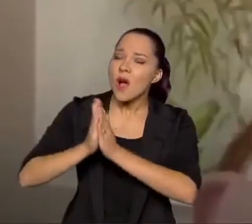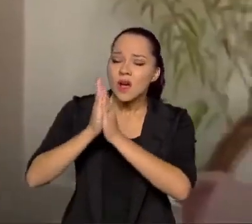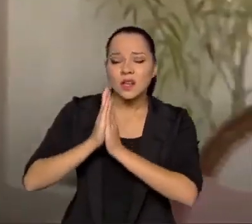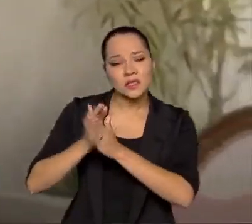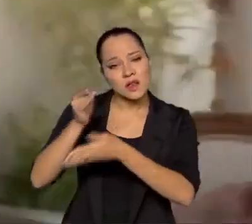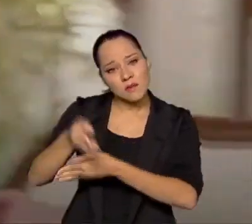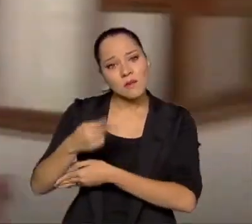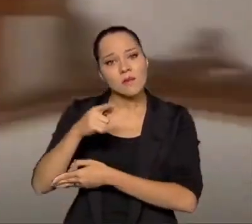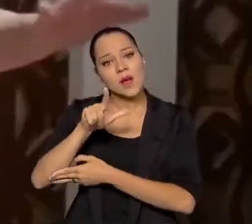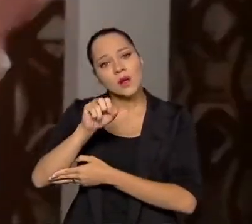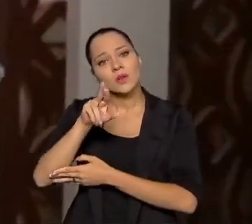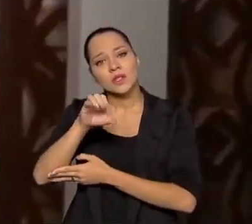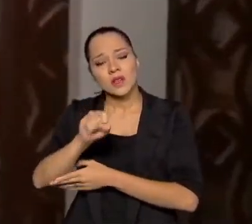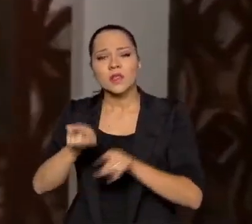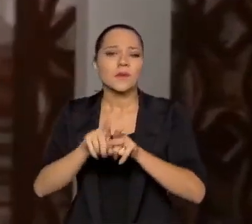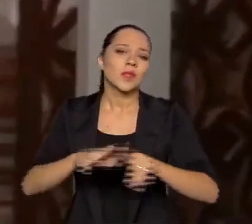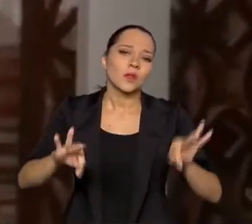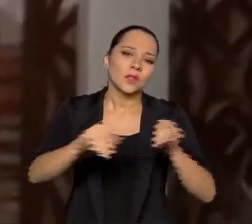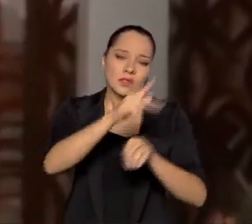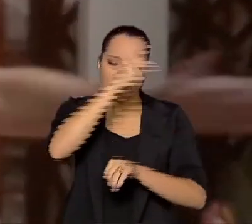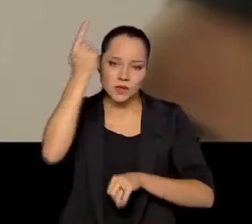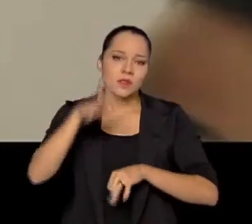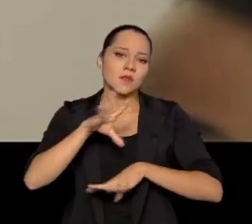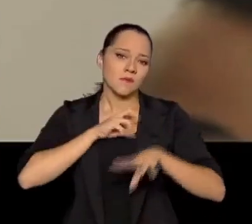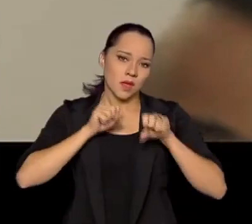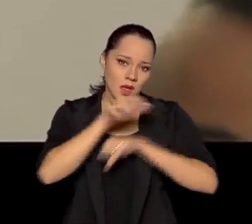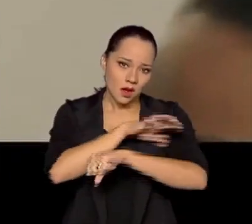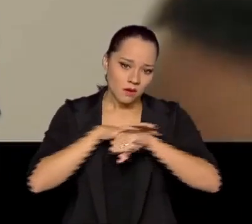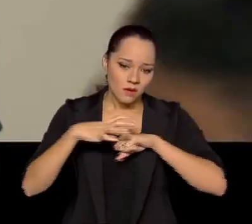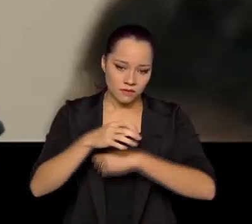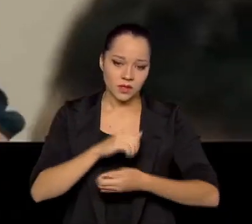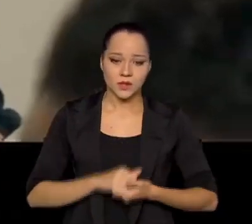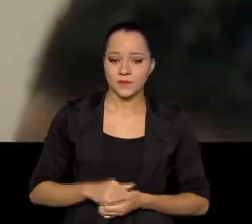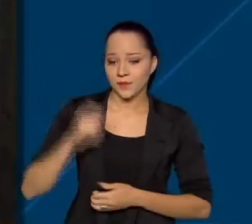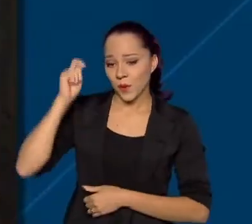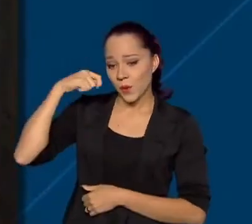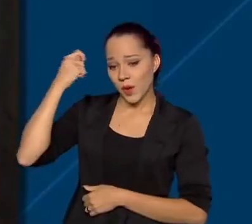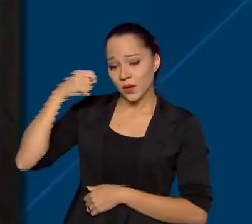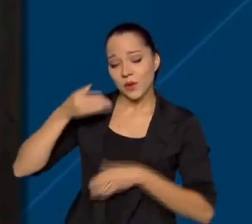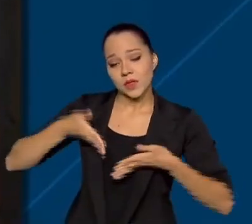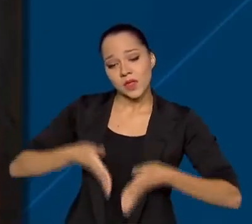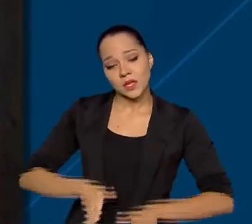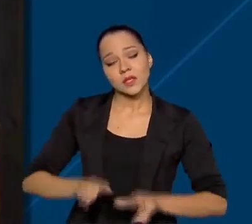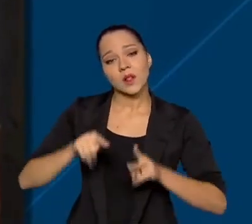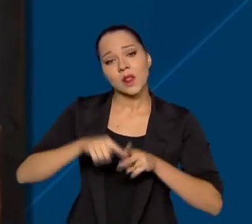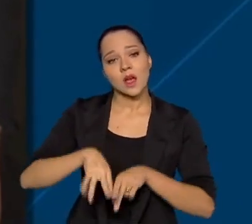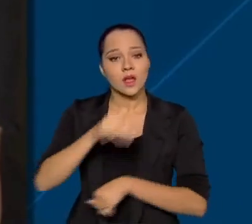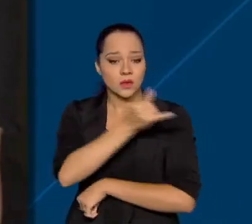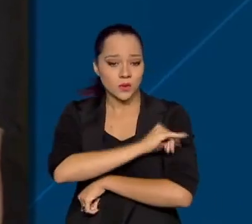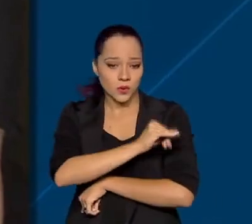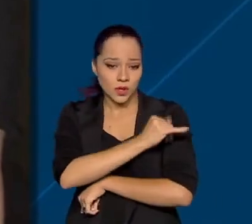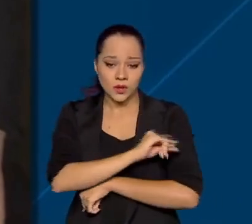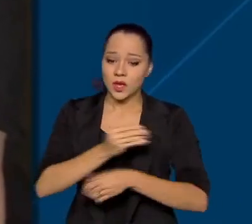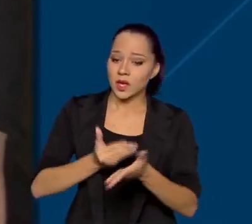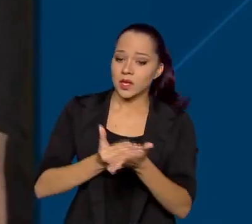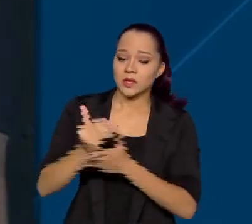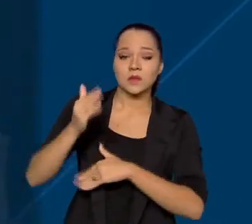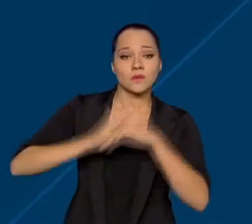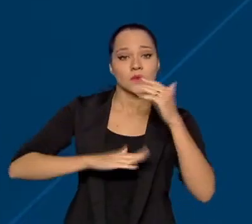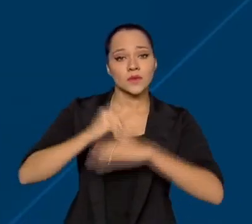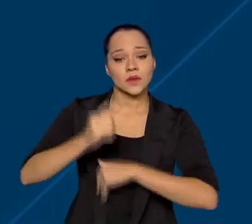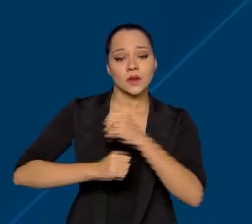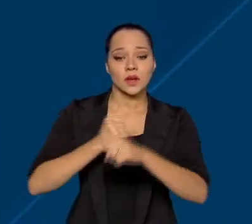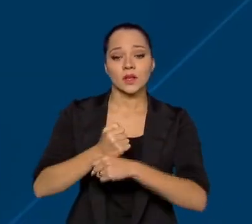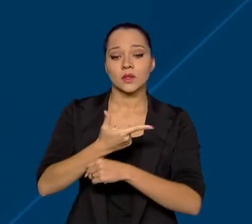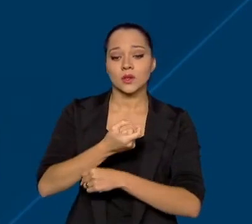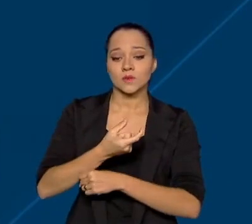as demais pessoas acometidas pela Covid-19. O ator nasceu em Niterói, no Rio de Janeiro, e iniciou a carreira em